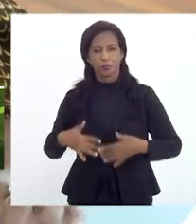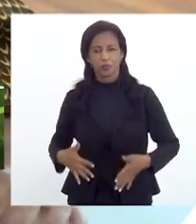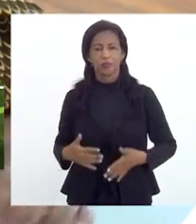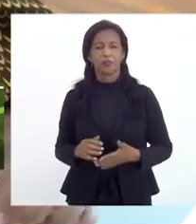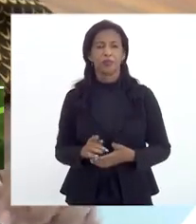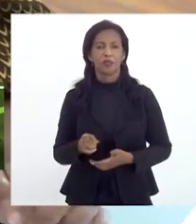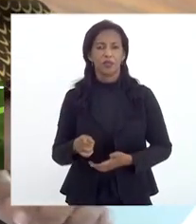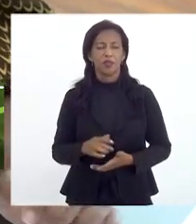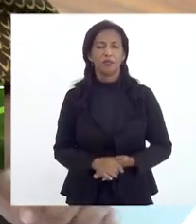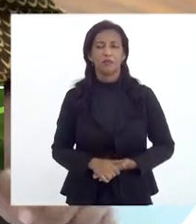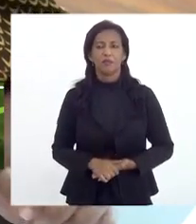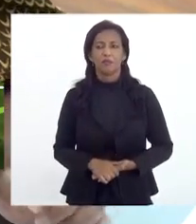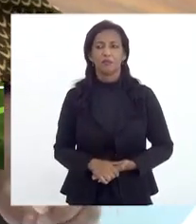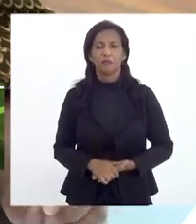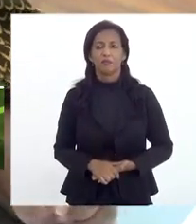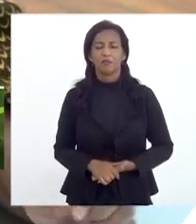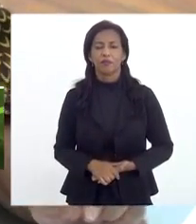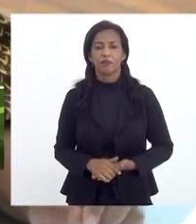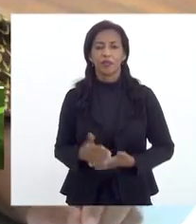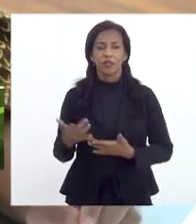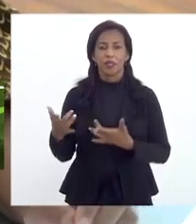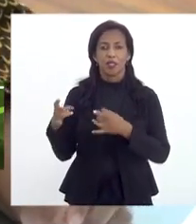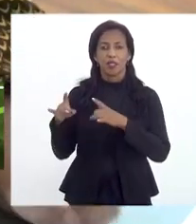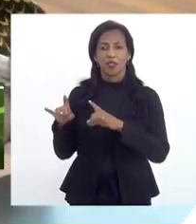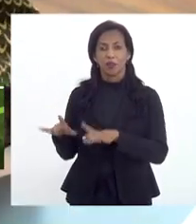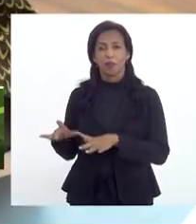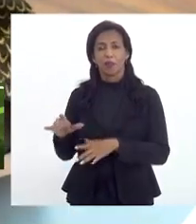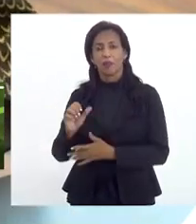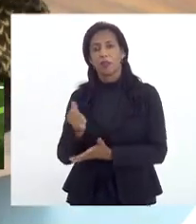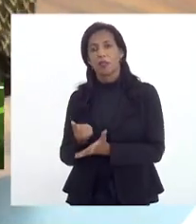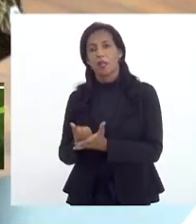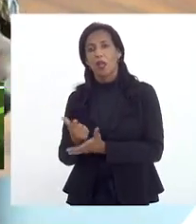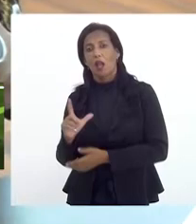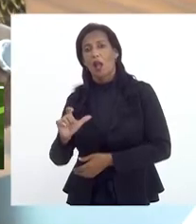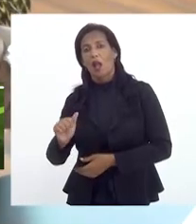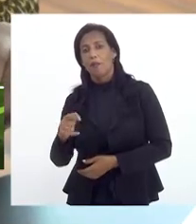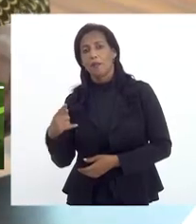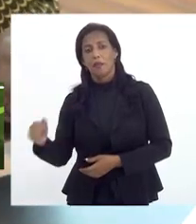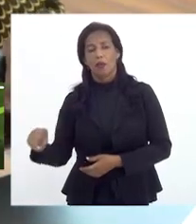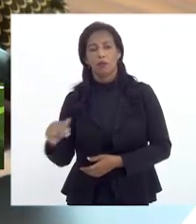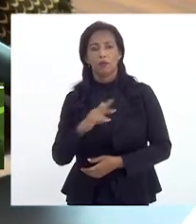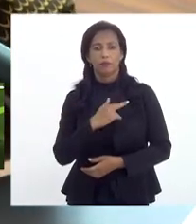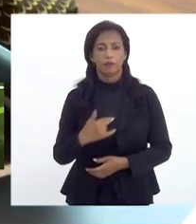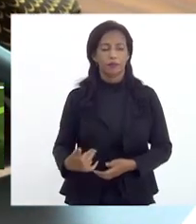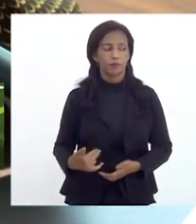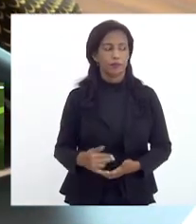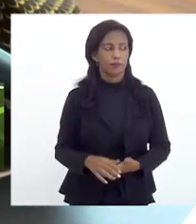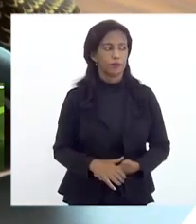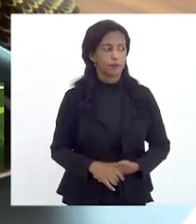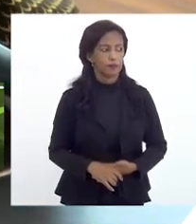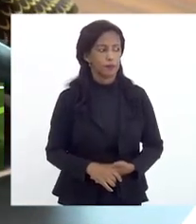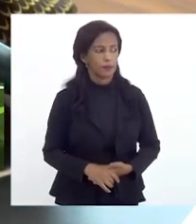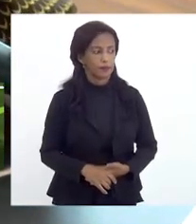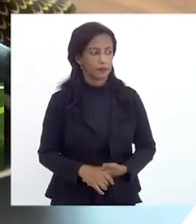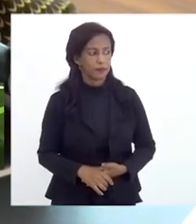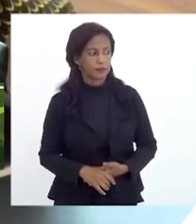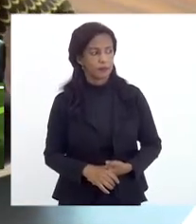amealhamos Desde que deixamos De ser capital da República Mas eu quero